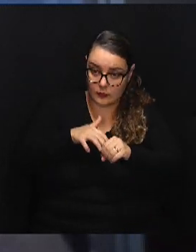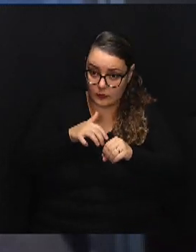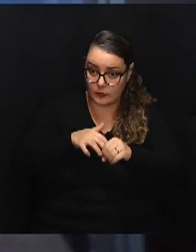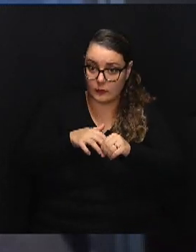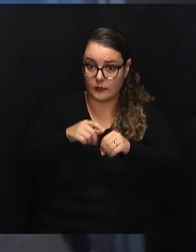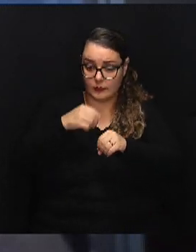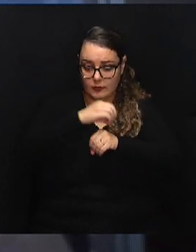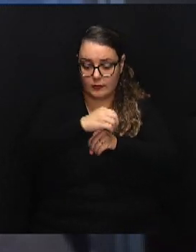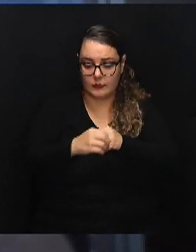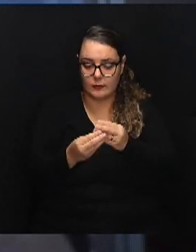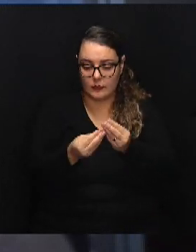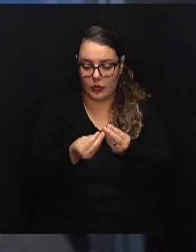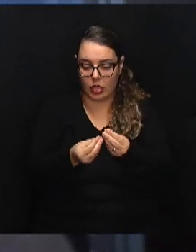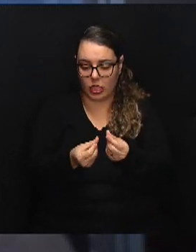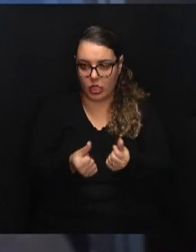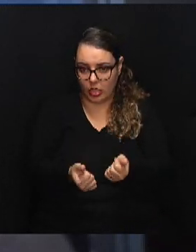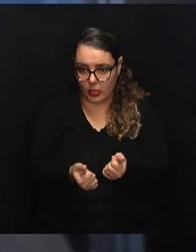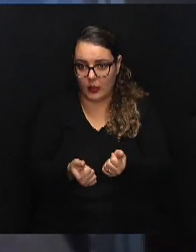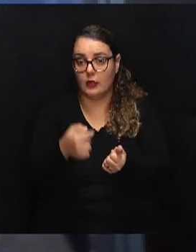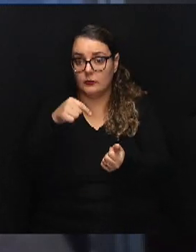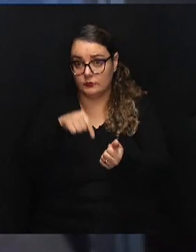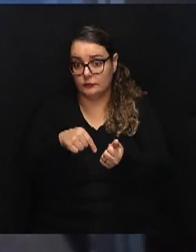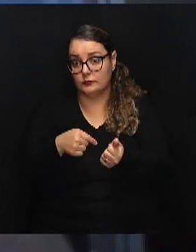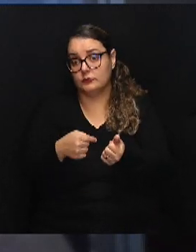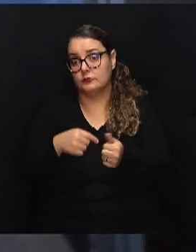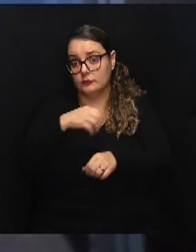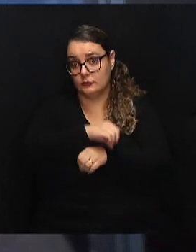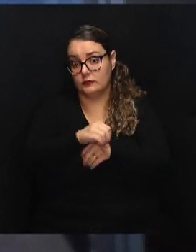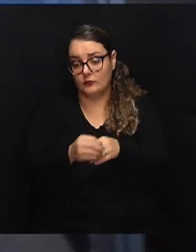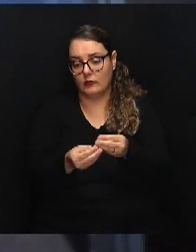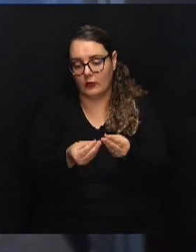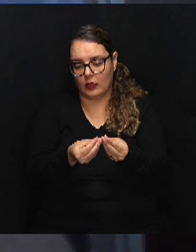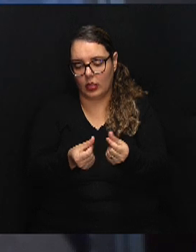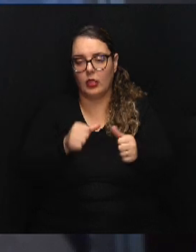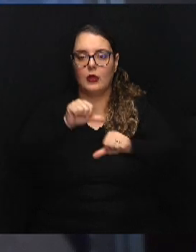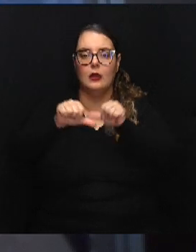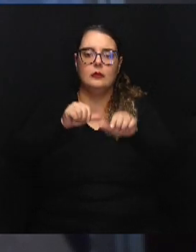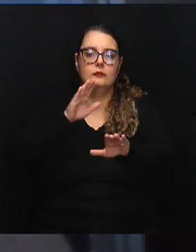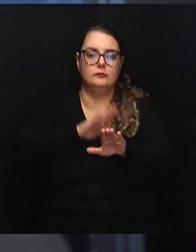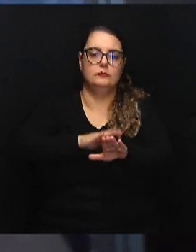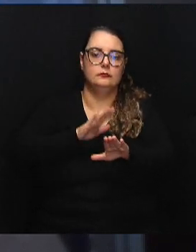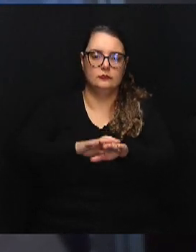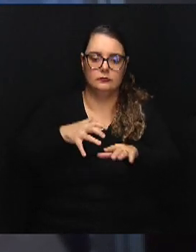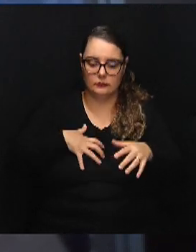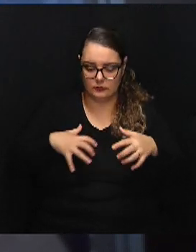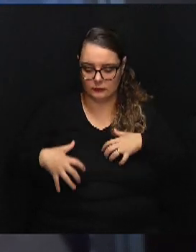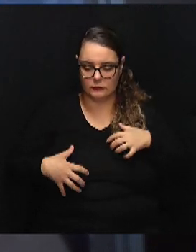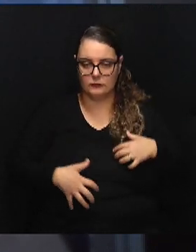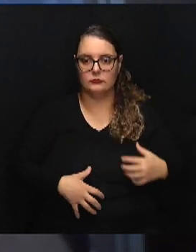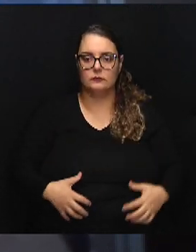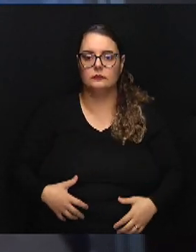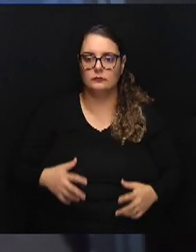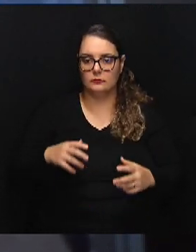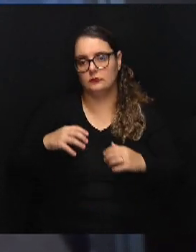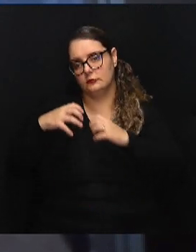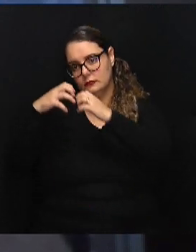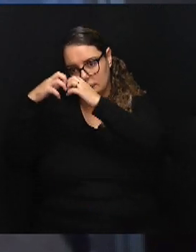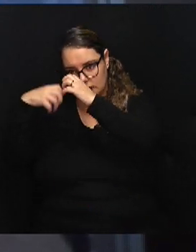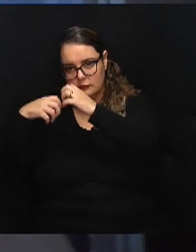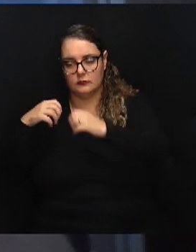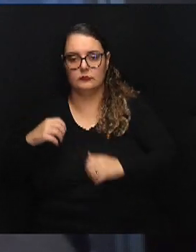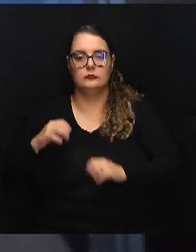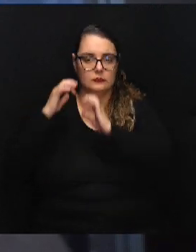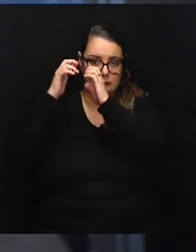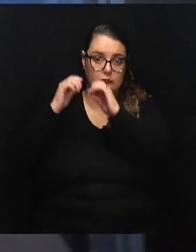morte celular, e aí a morte das células, ela vai alterar funções, né? No caso do AVC, cerebrais. E o